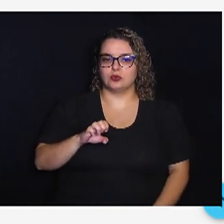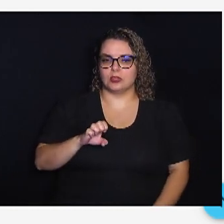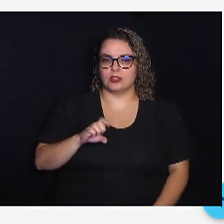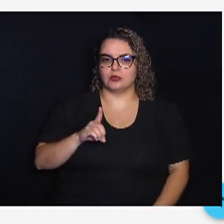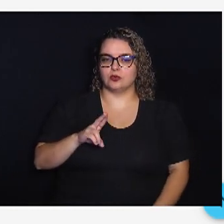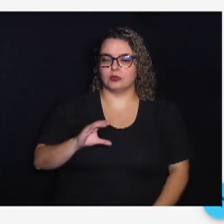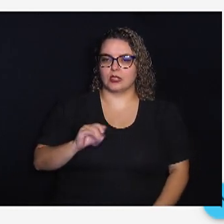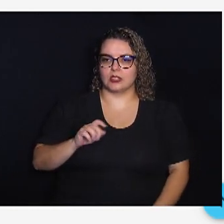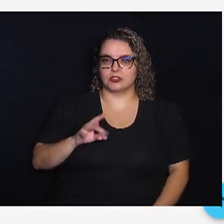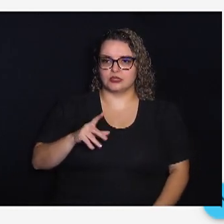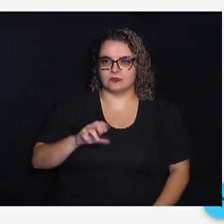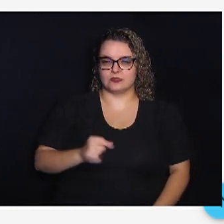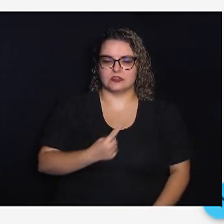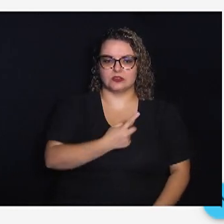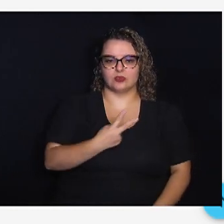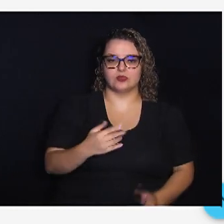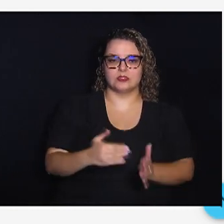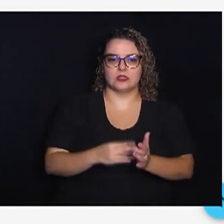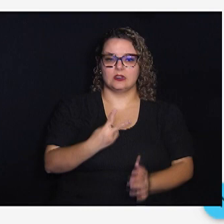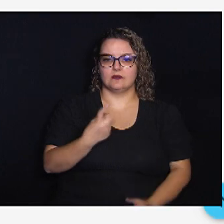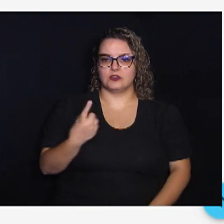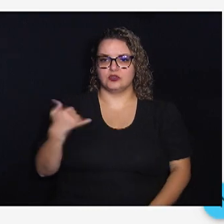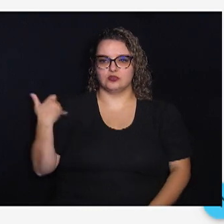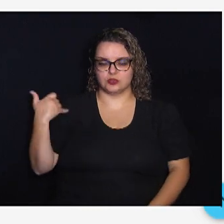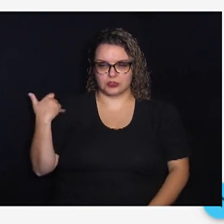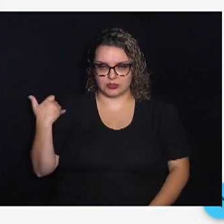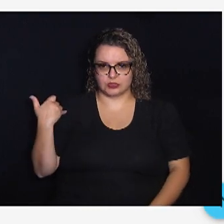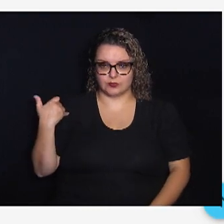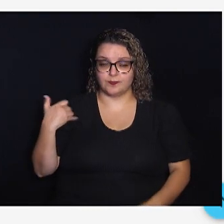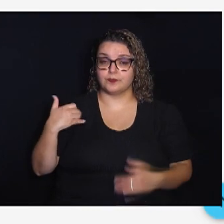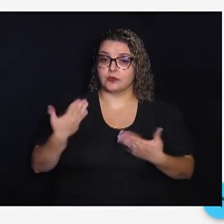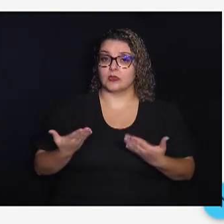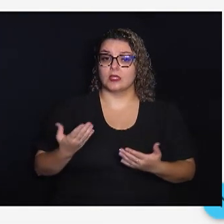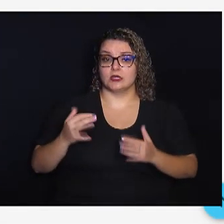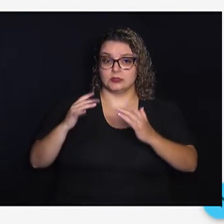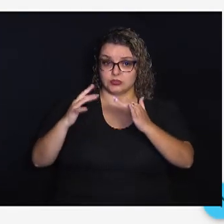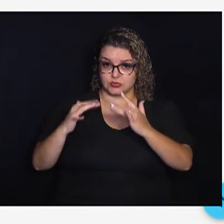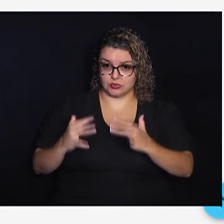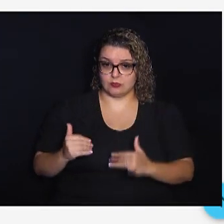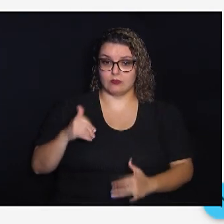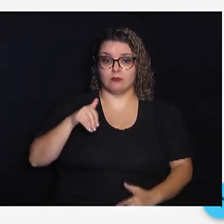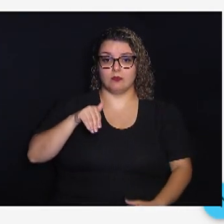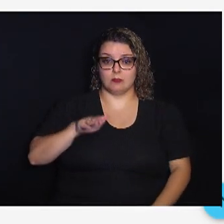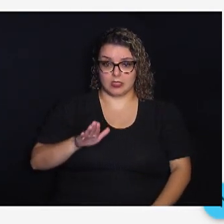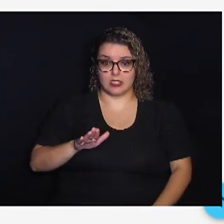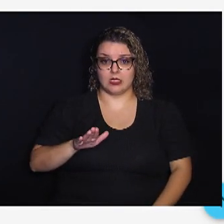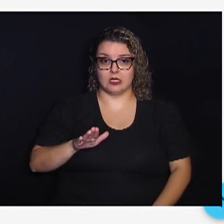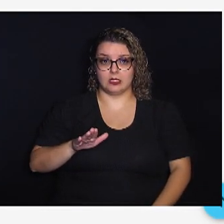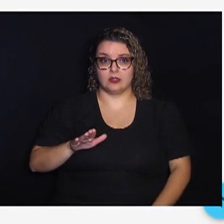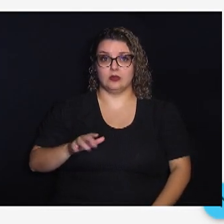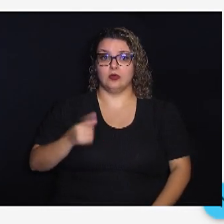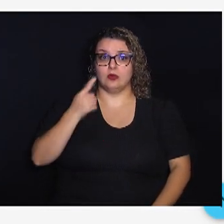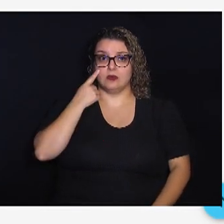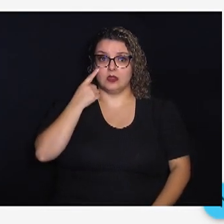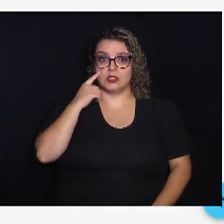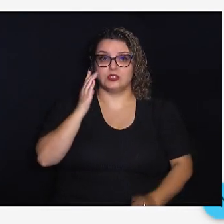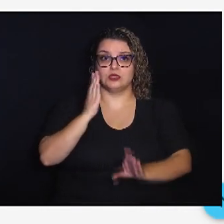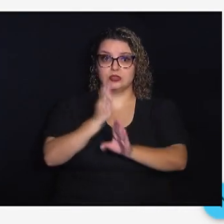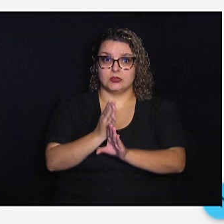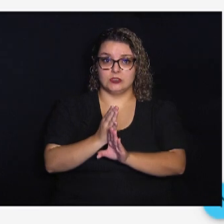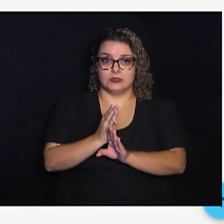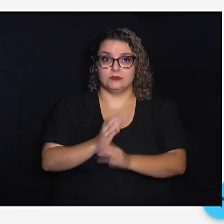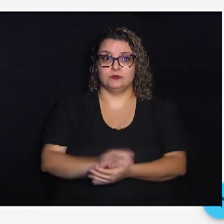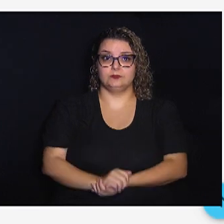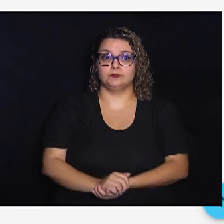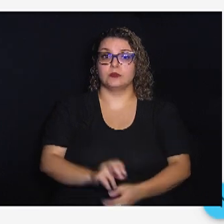socioeducativas entre 12 e 21 anos. E aí, se a gente descer ainda mais a tela, olha só, a gente encontra aqui, ó,